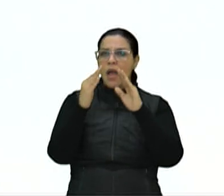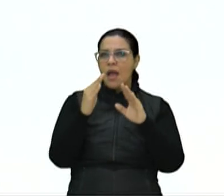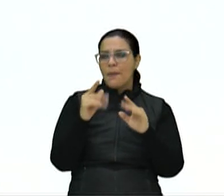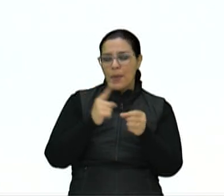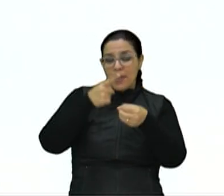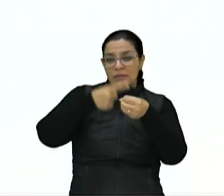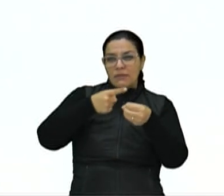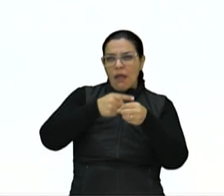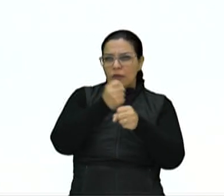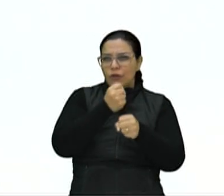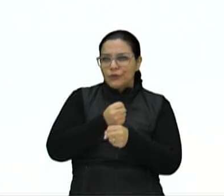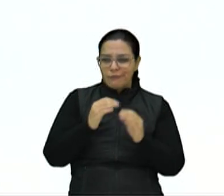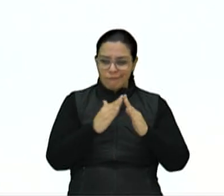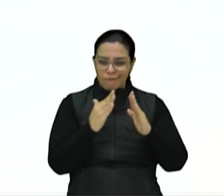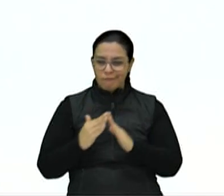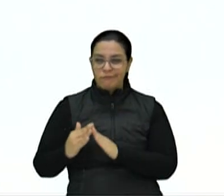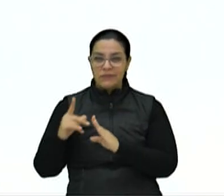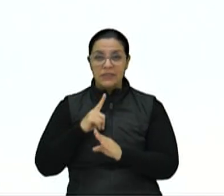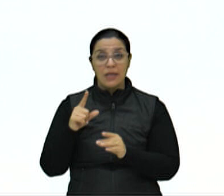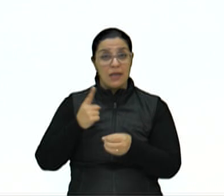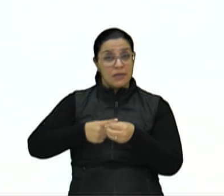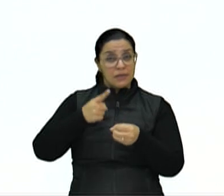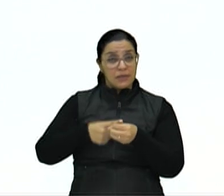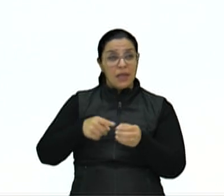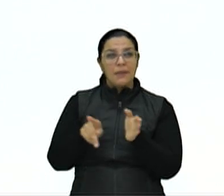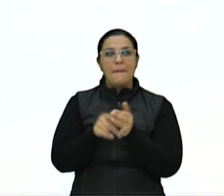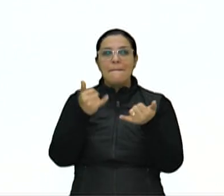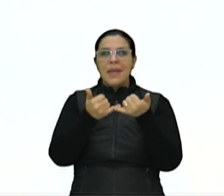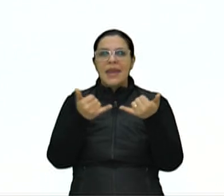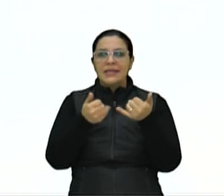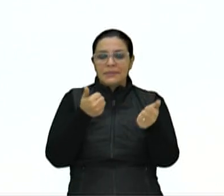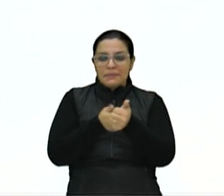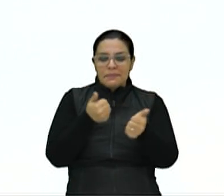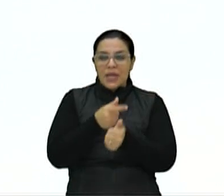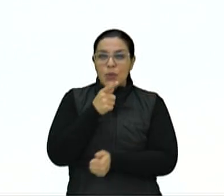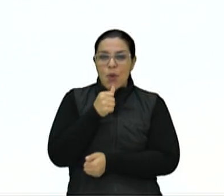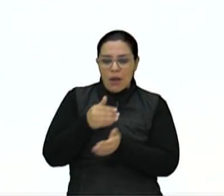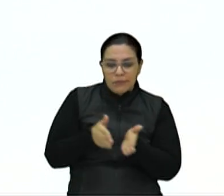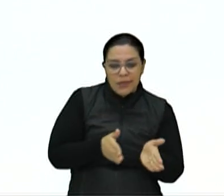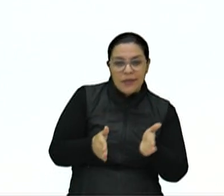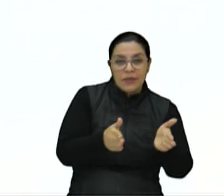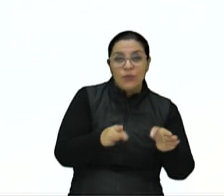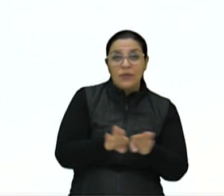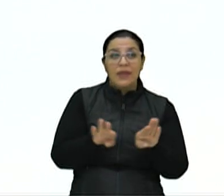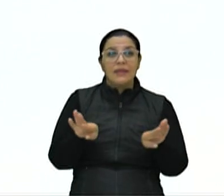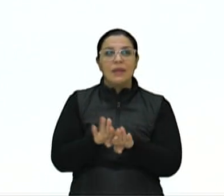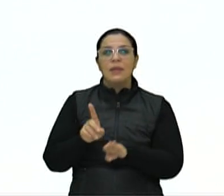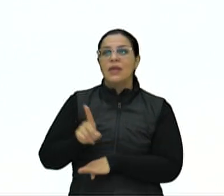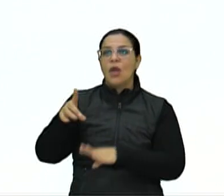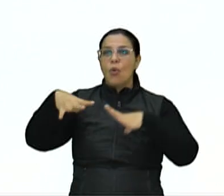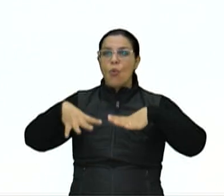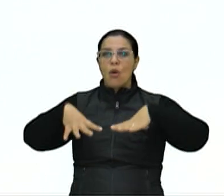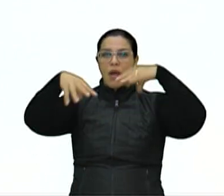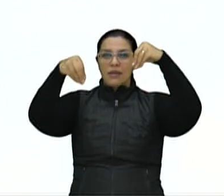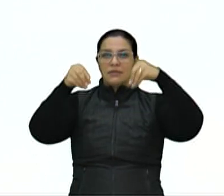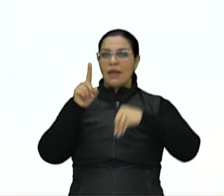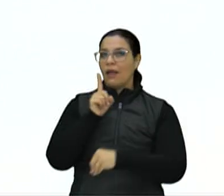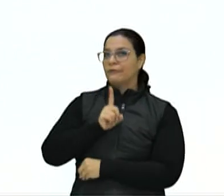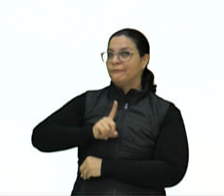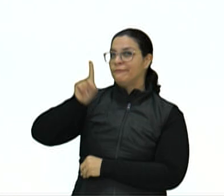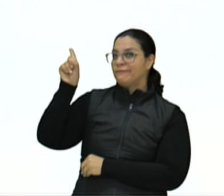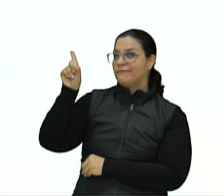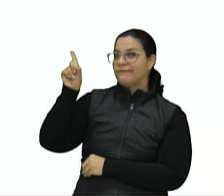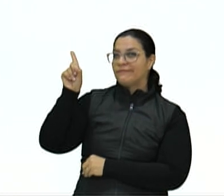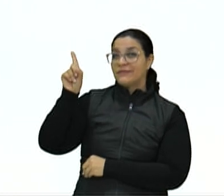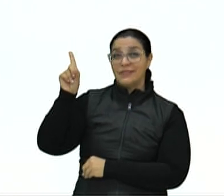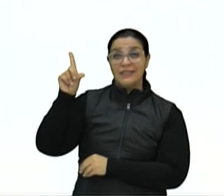da cidade. Essa cidade, ela fica à margem de um rio e ela tem também um castelo bem marcante. Se vocês